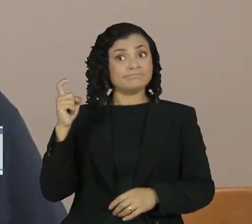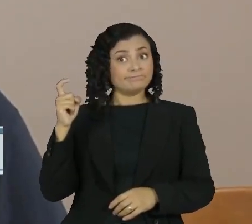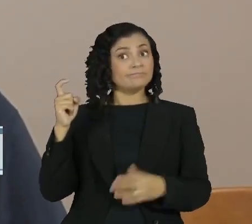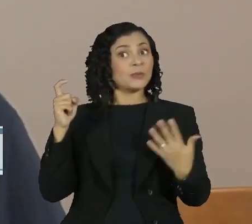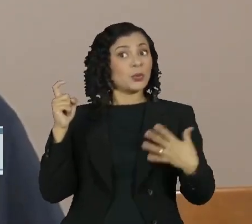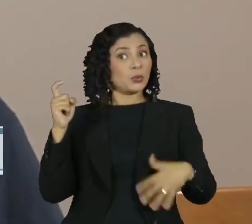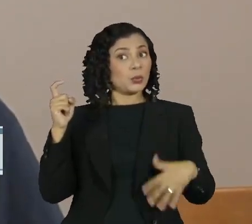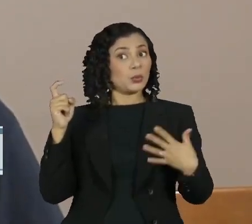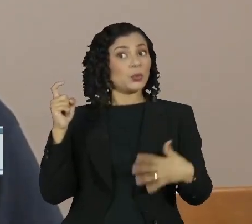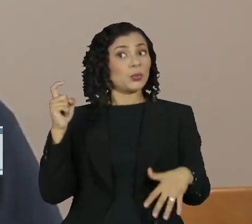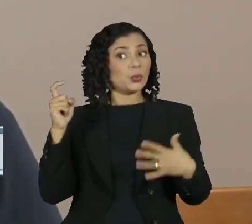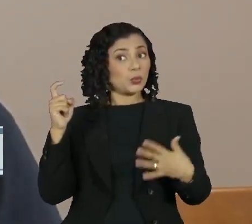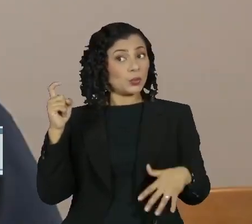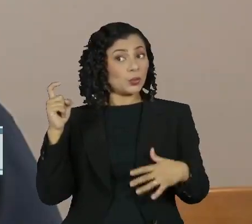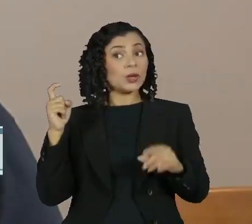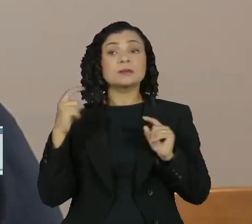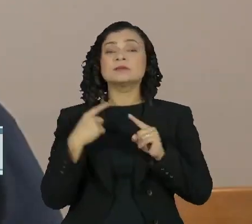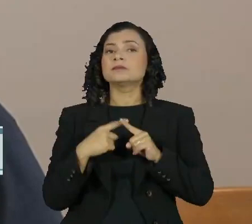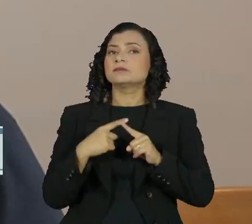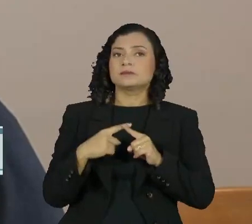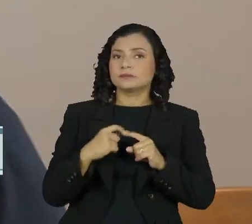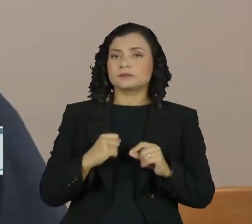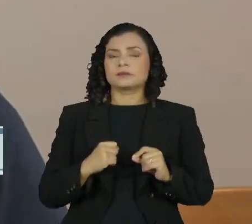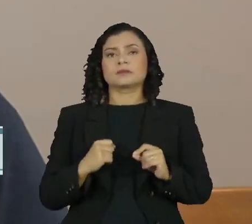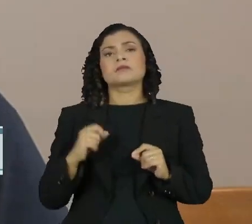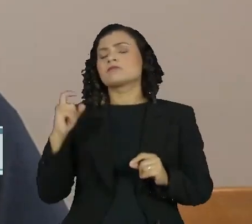qualquer tema, né, e qualquer